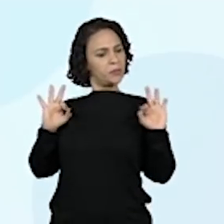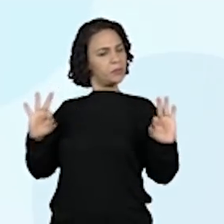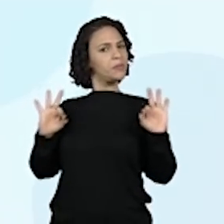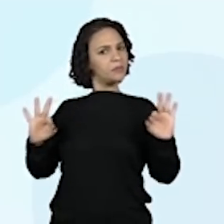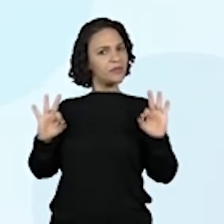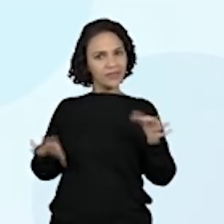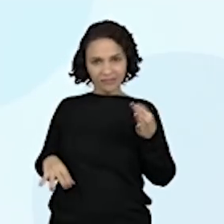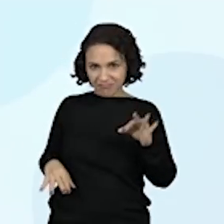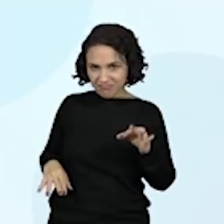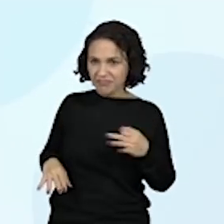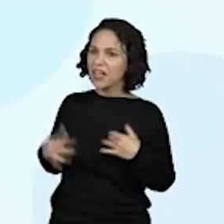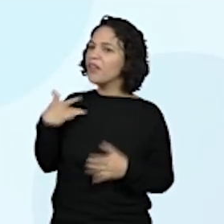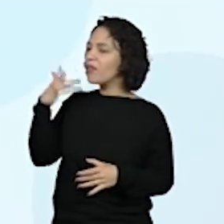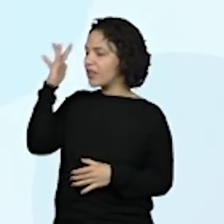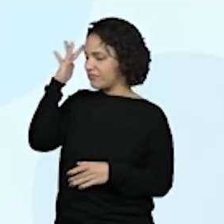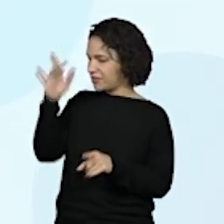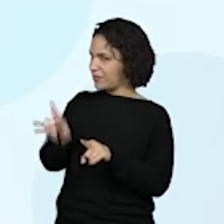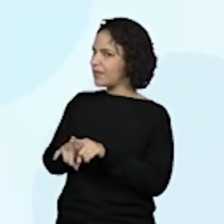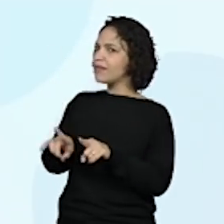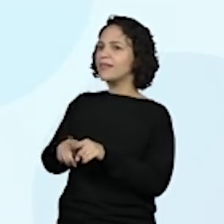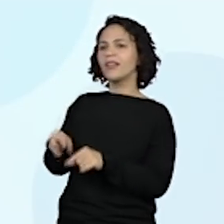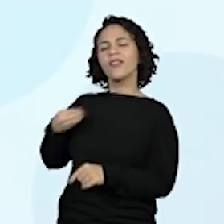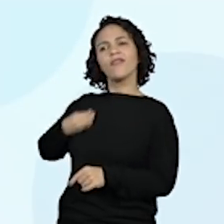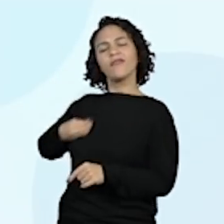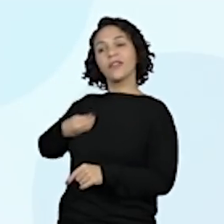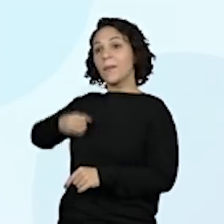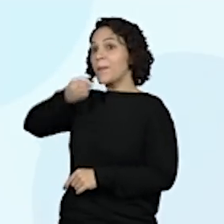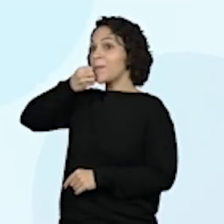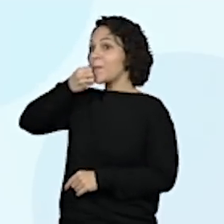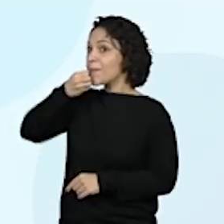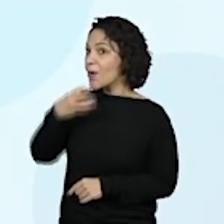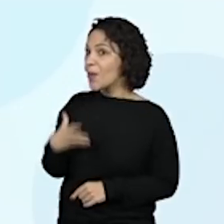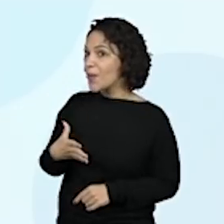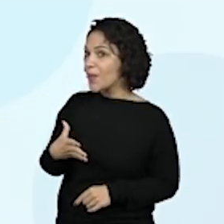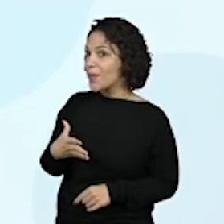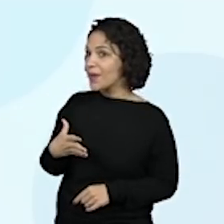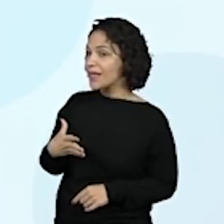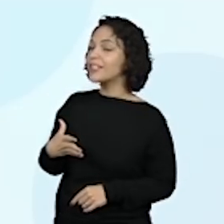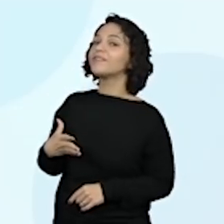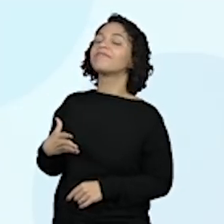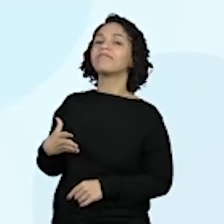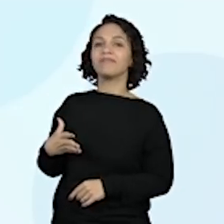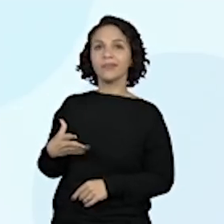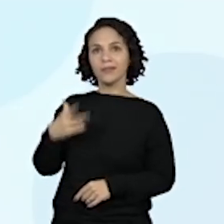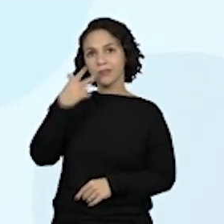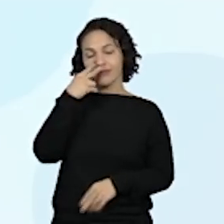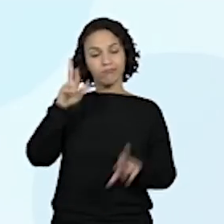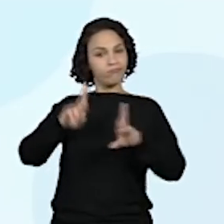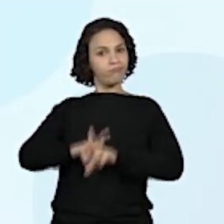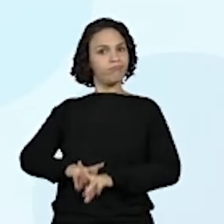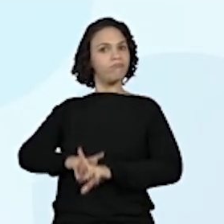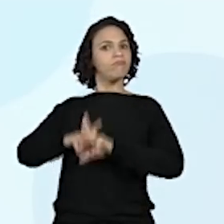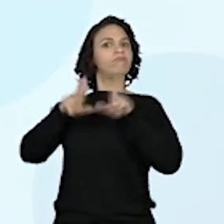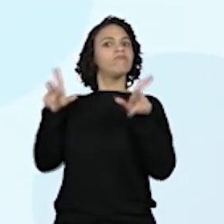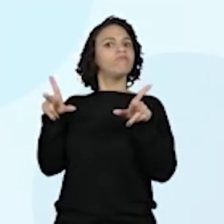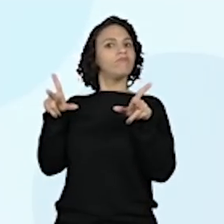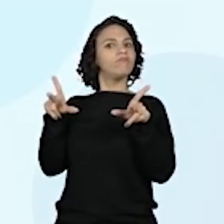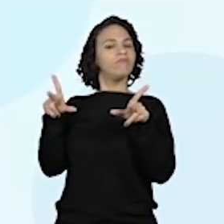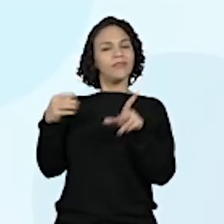Fran, e você? Também acredito, uma vida muito boa. Uma vida muito boa, encantadora aí, né?